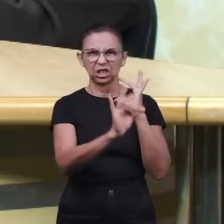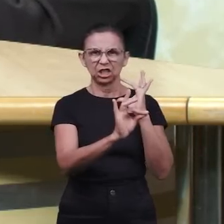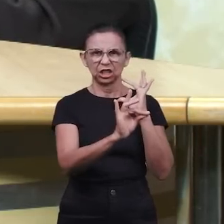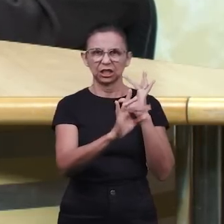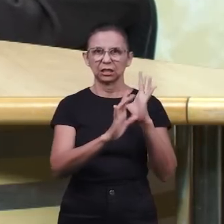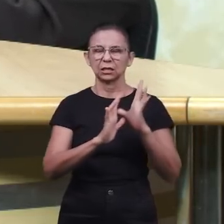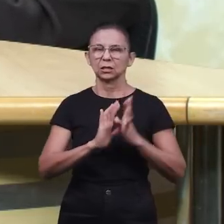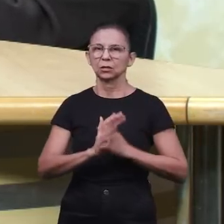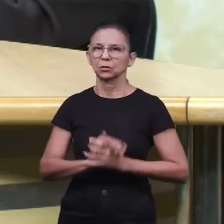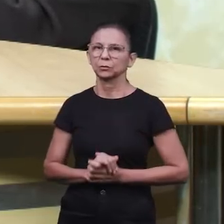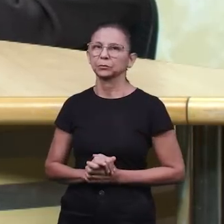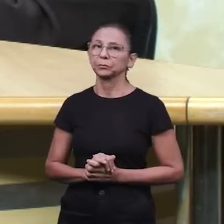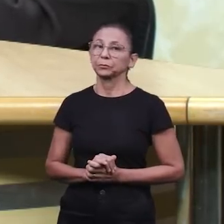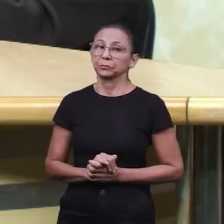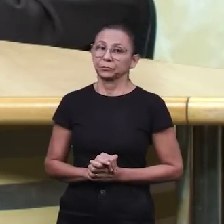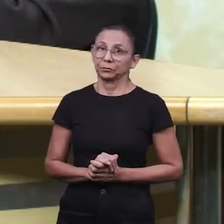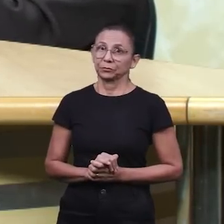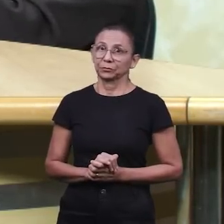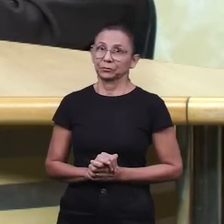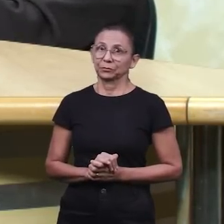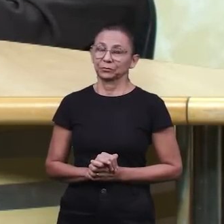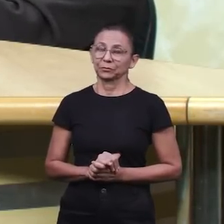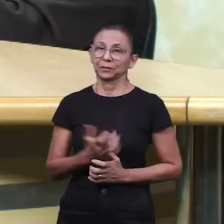essa, adorar a estátua de ouro.